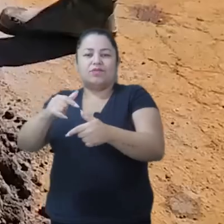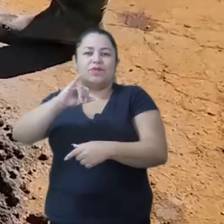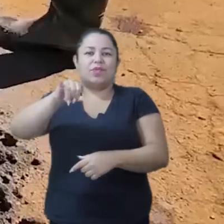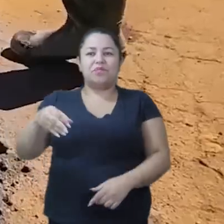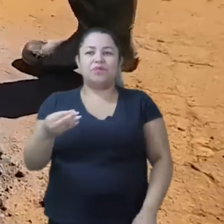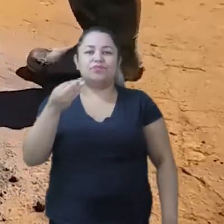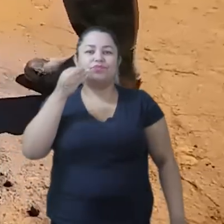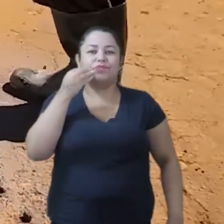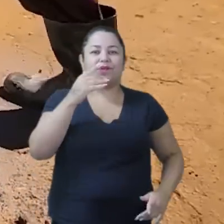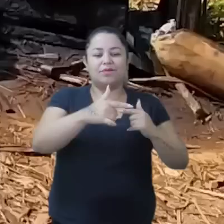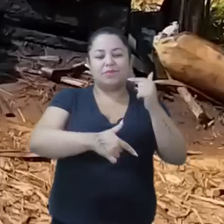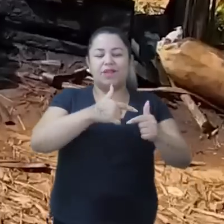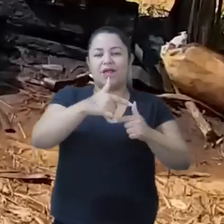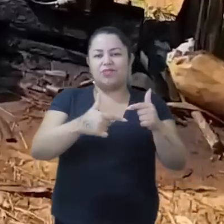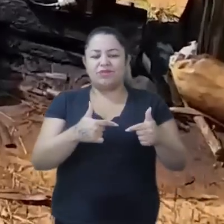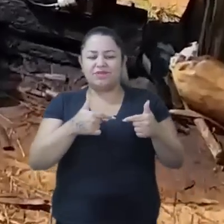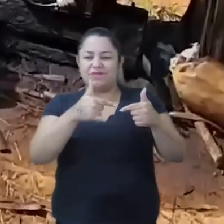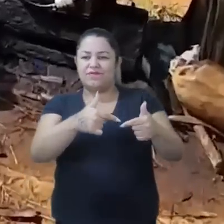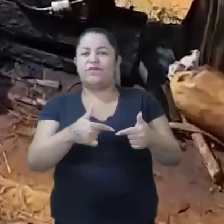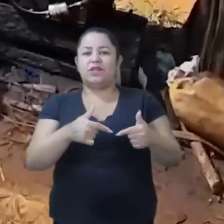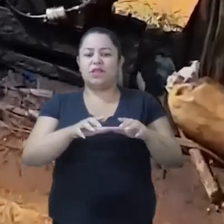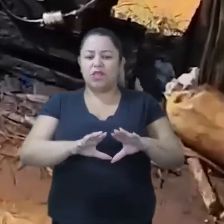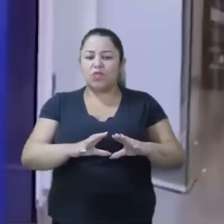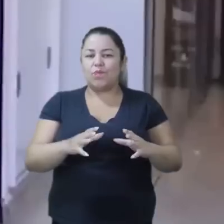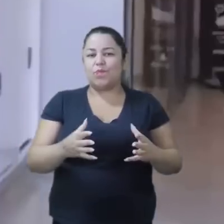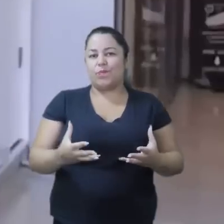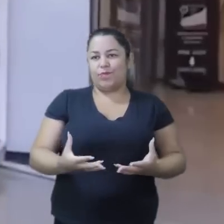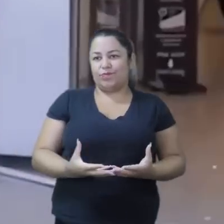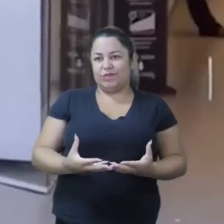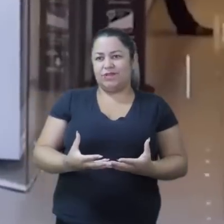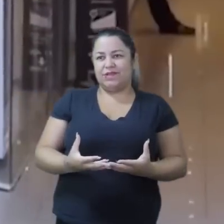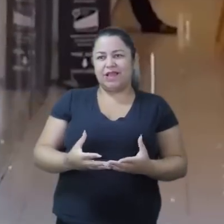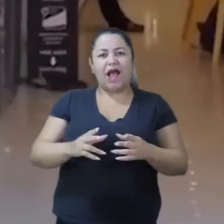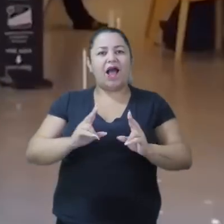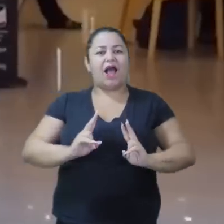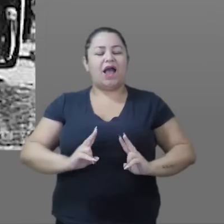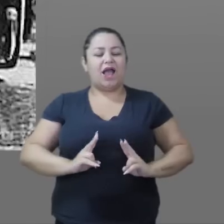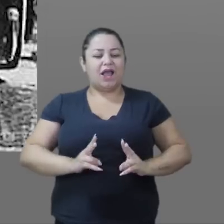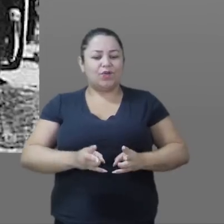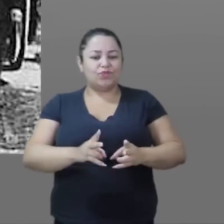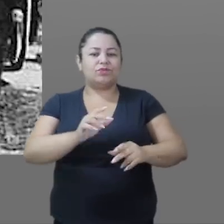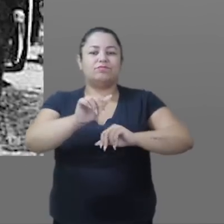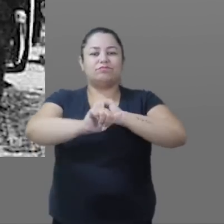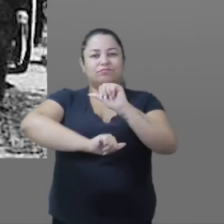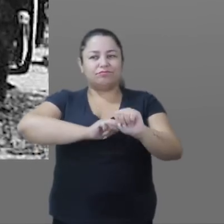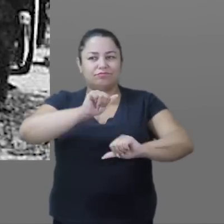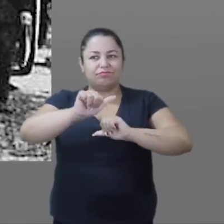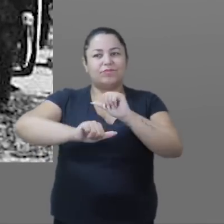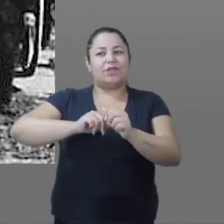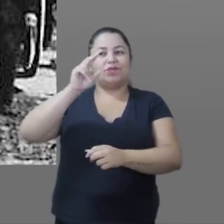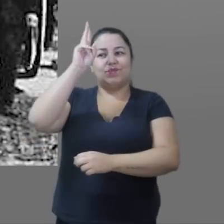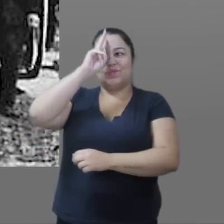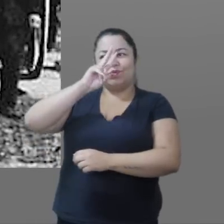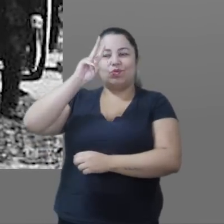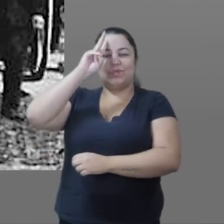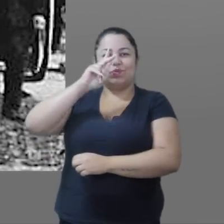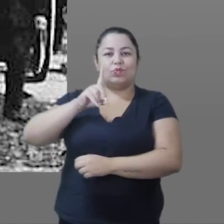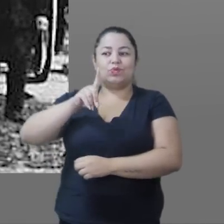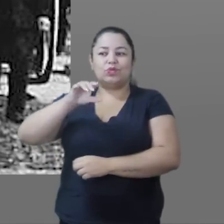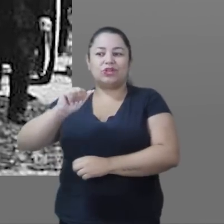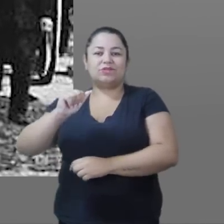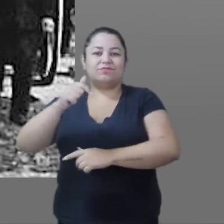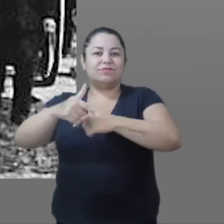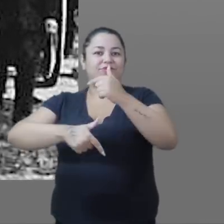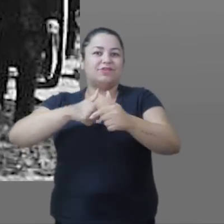os trabalhadores enfrentam em um mundo que está em constante mudança. A história do Dia do Trabalhador